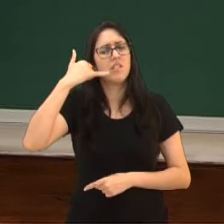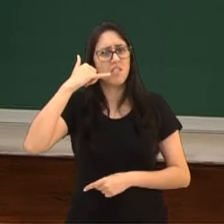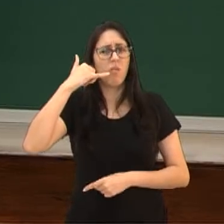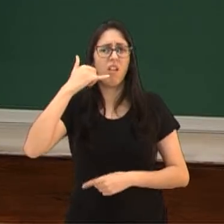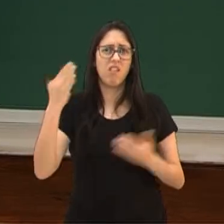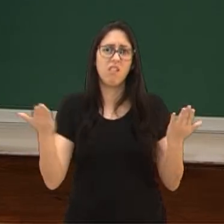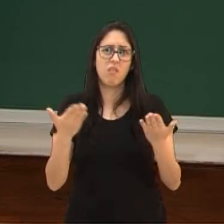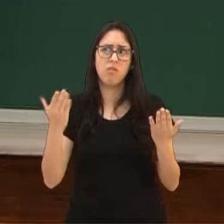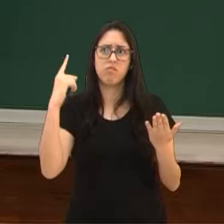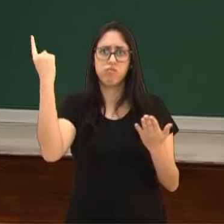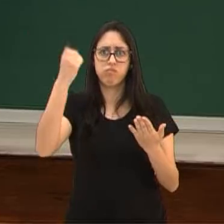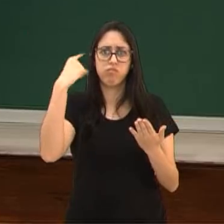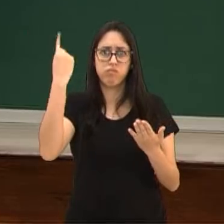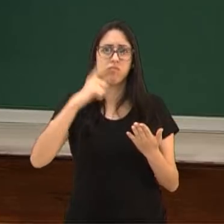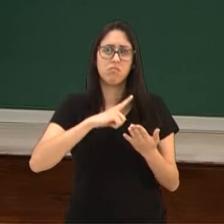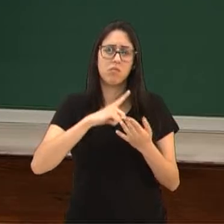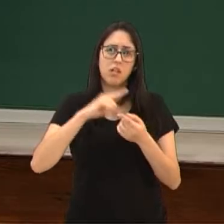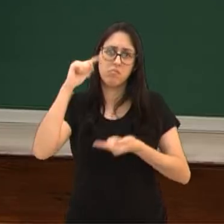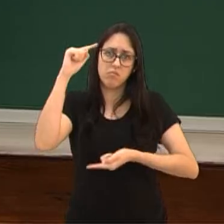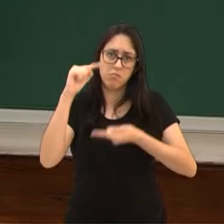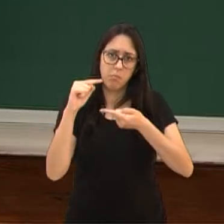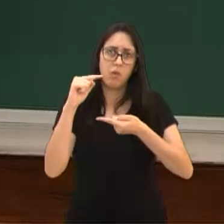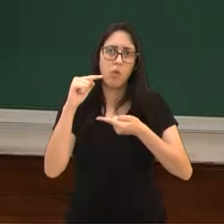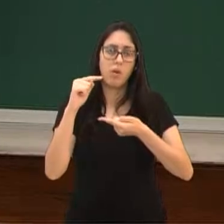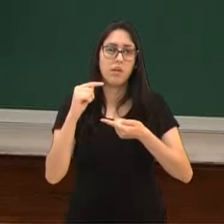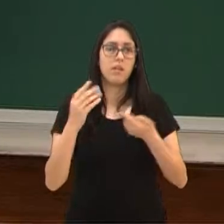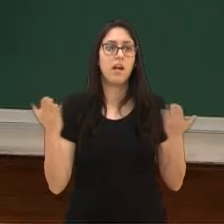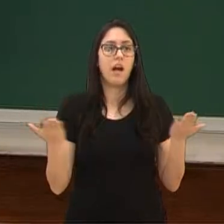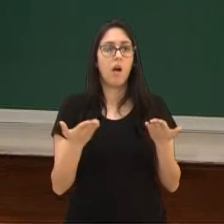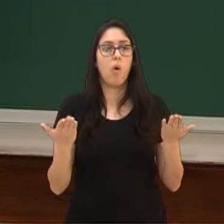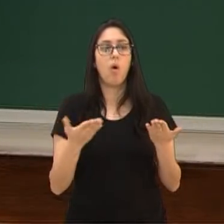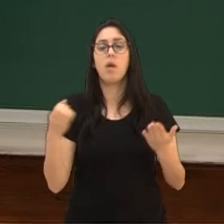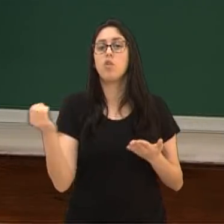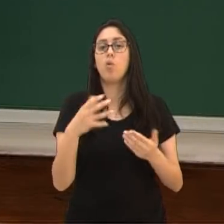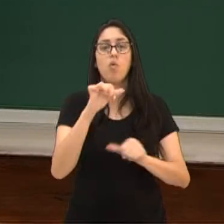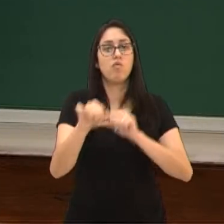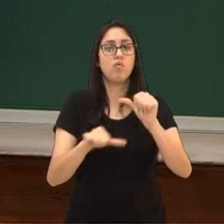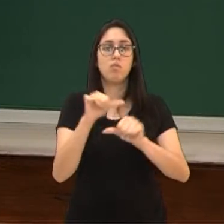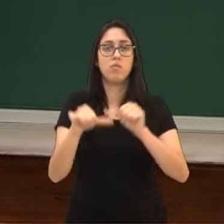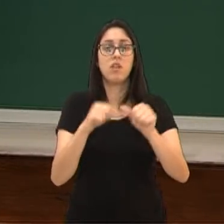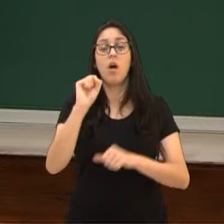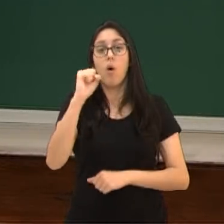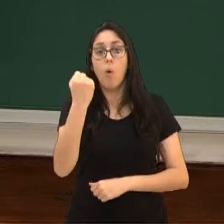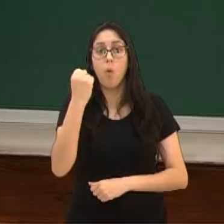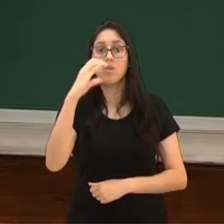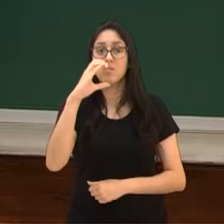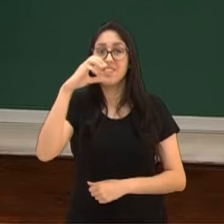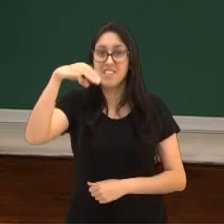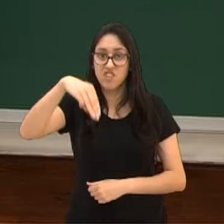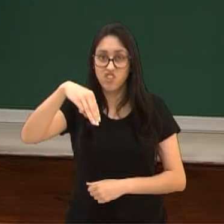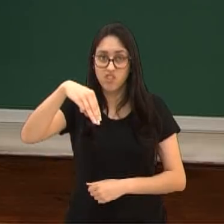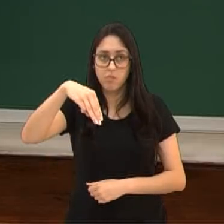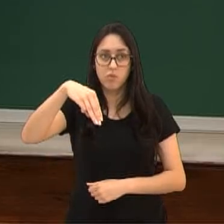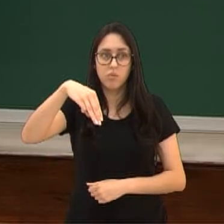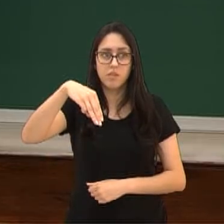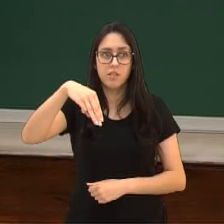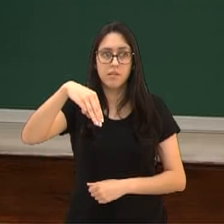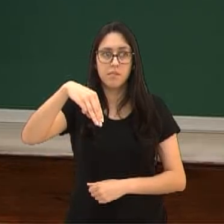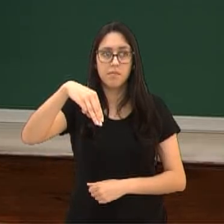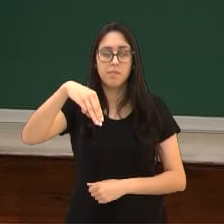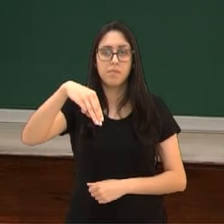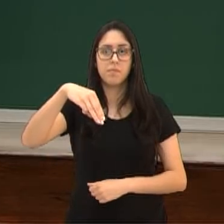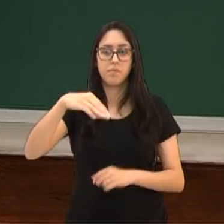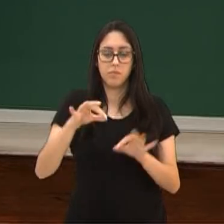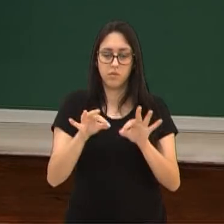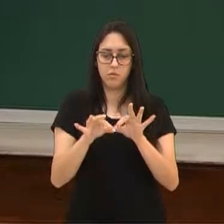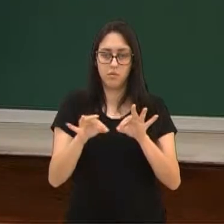estão diminuindo. Então, a nova caixa tem, em vez de 10 centímetros, 8 centímetros. O comprimento,